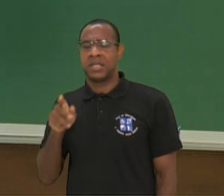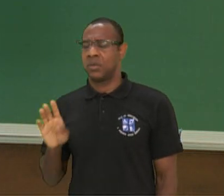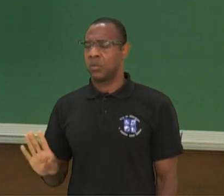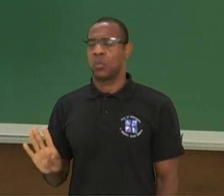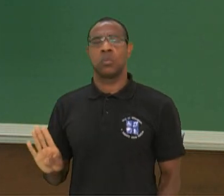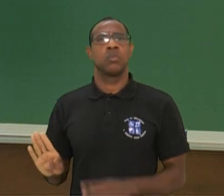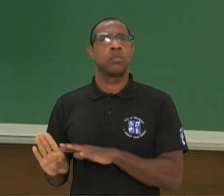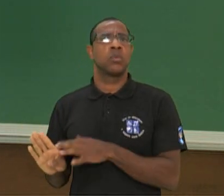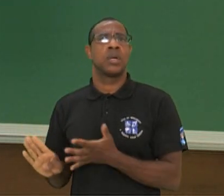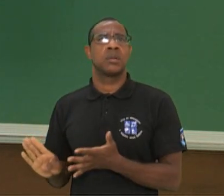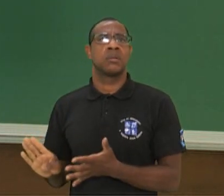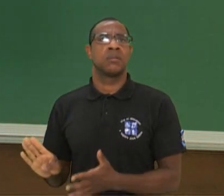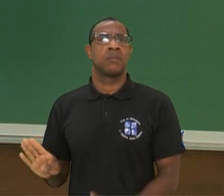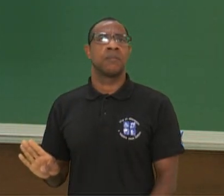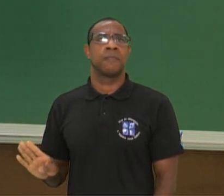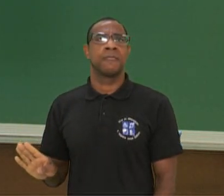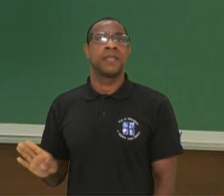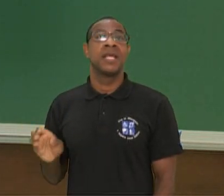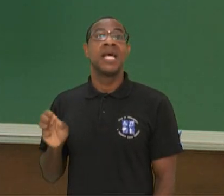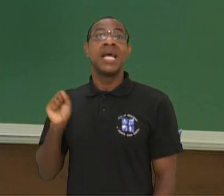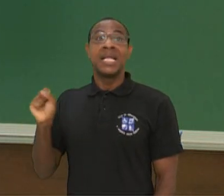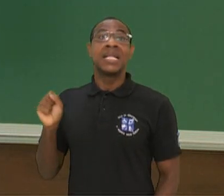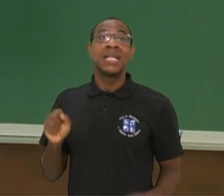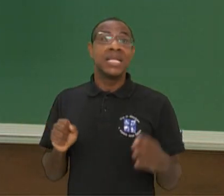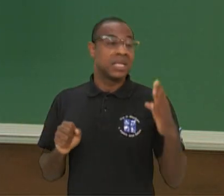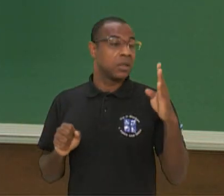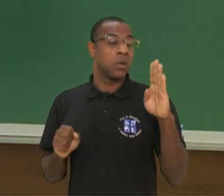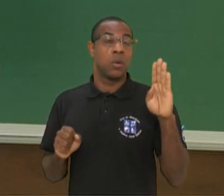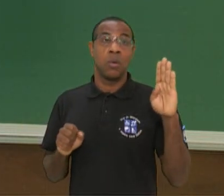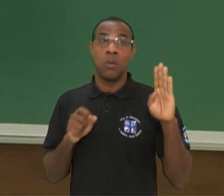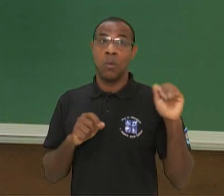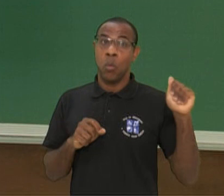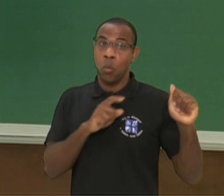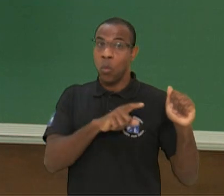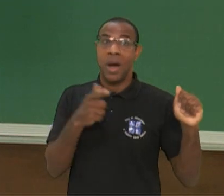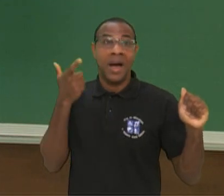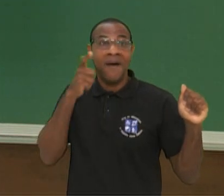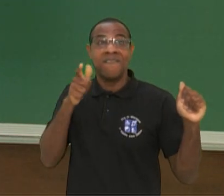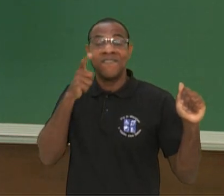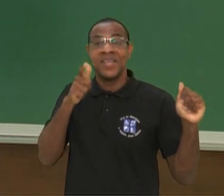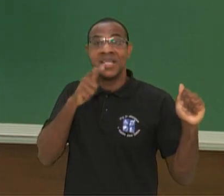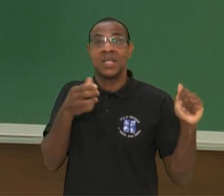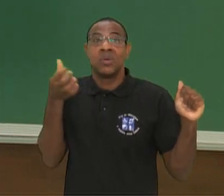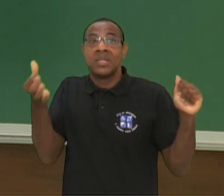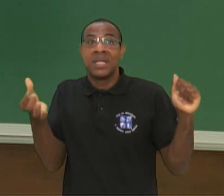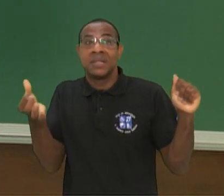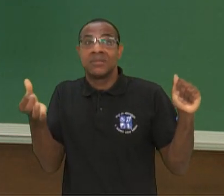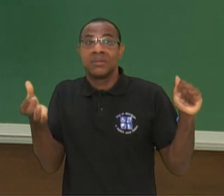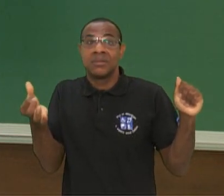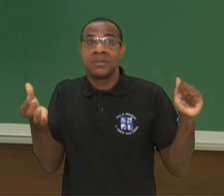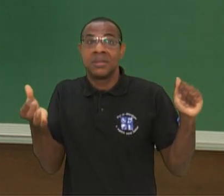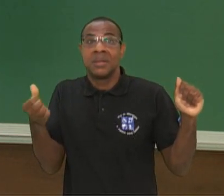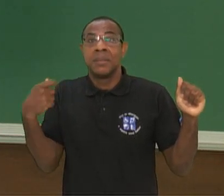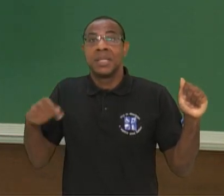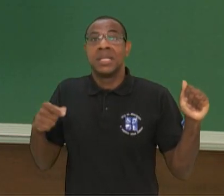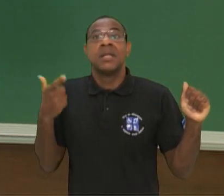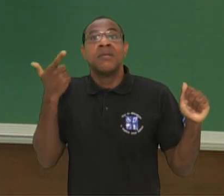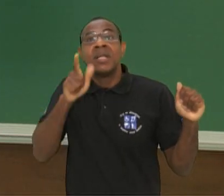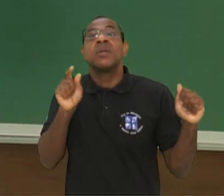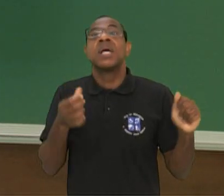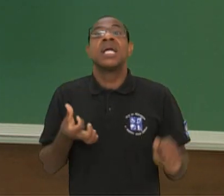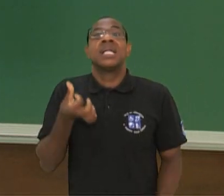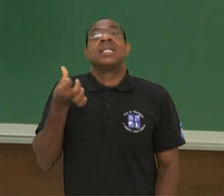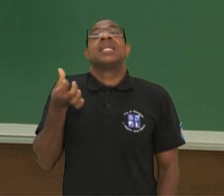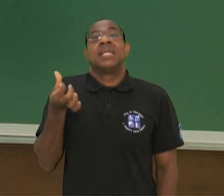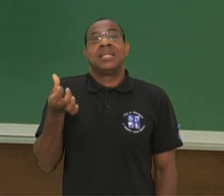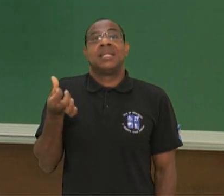sexto, para ganhar um 7, é preciso vencer quantos games? Vencer 6 games. Se